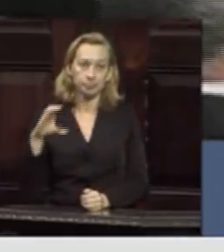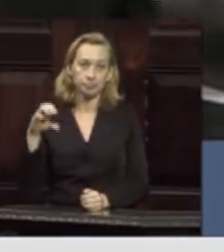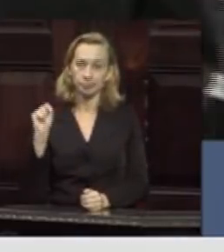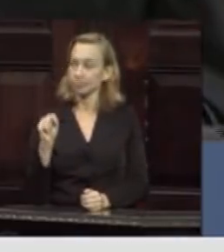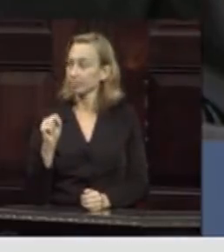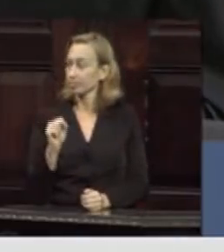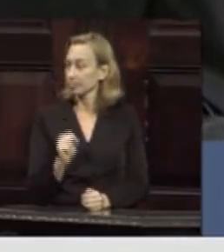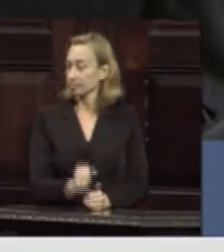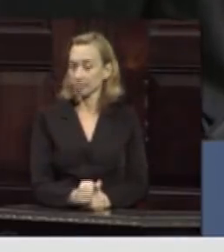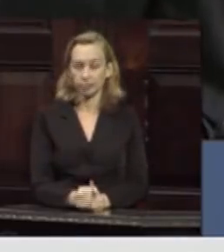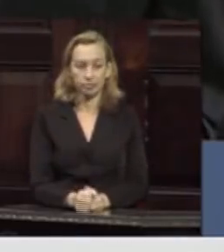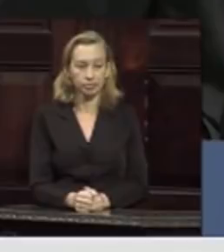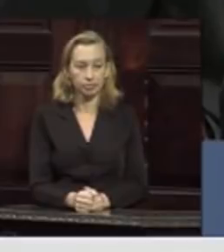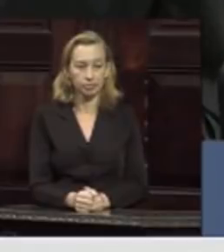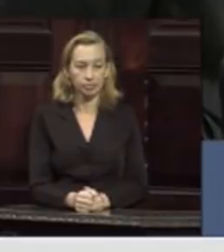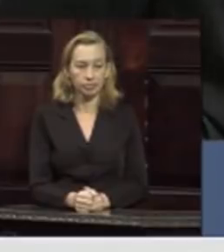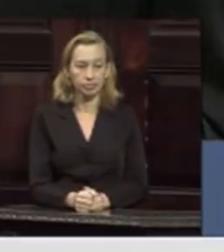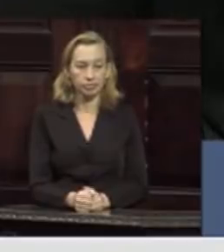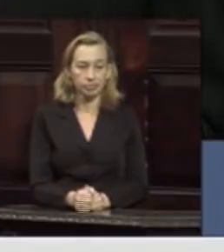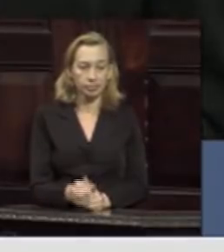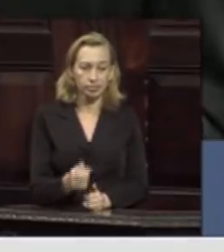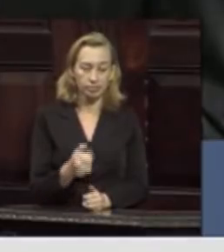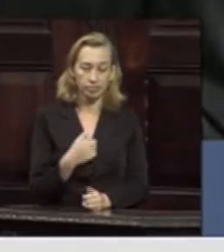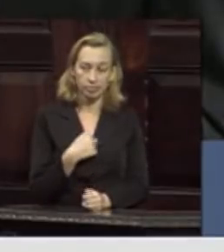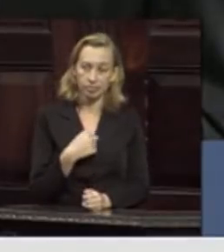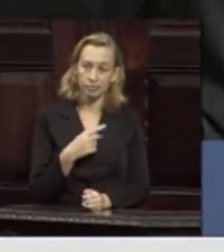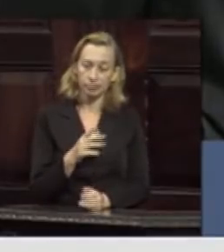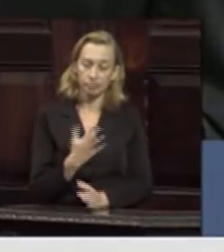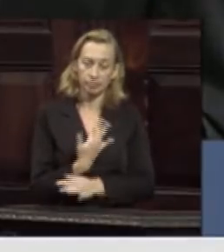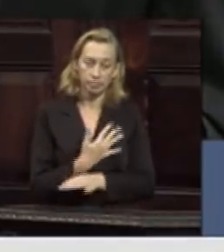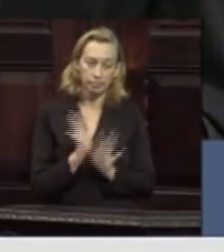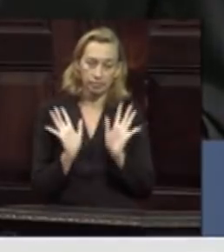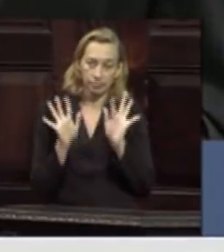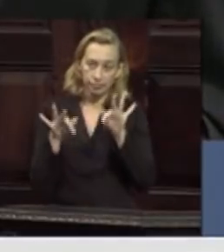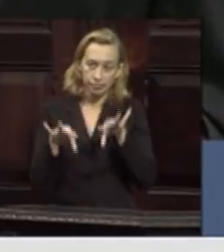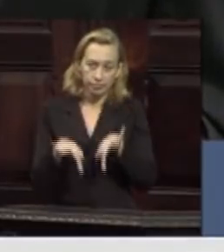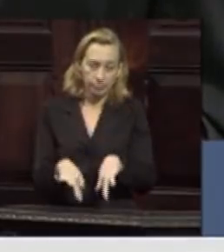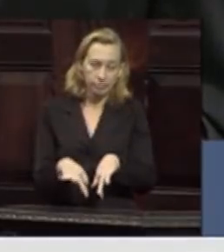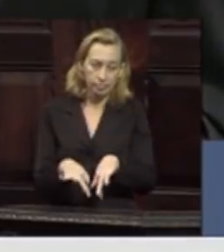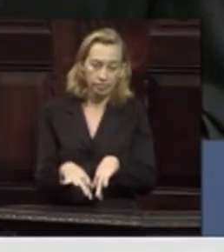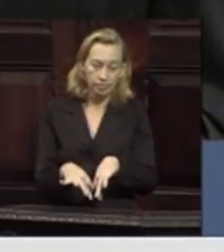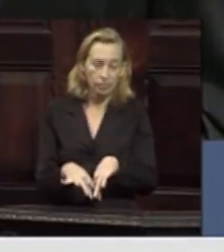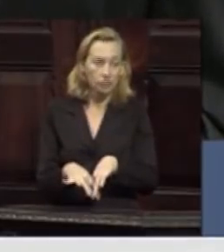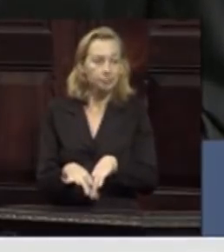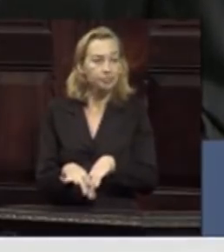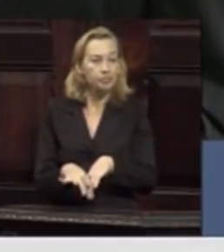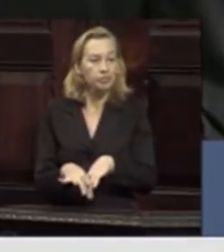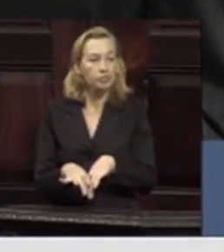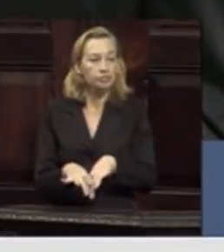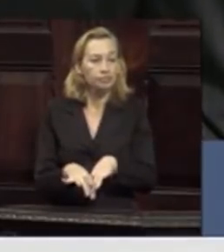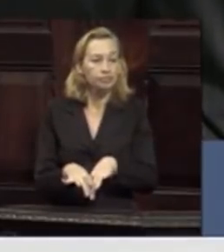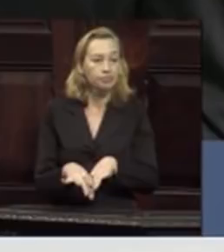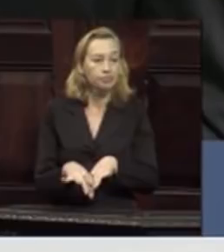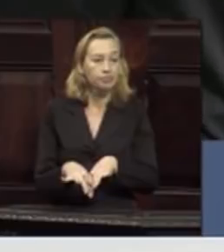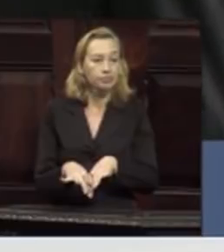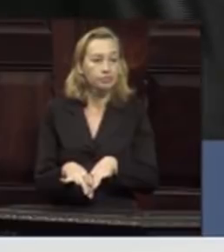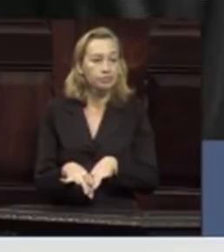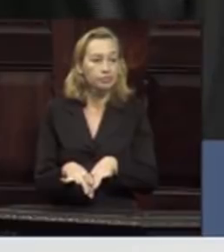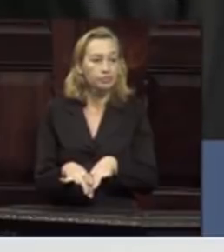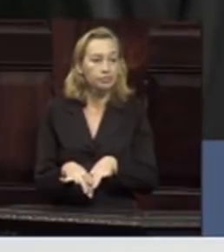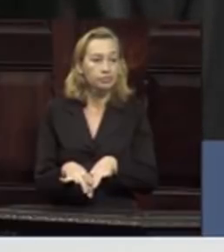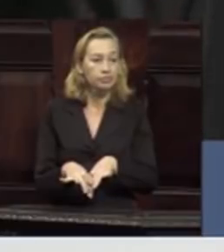Eu termino aqui a minha fala dizendo que tem que ter empenho das categorias que estão presentes em chamar as